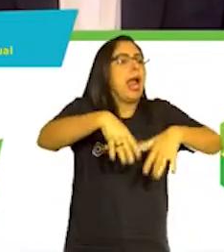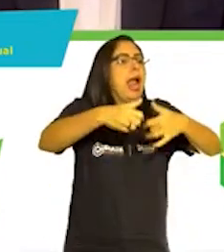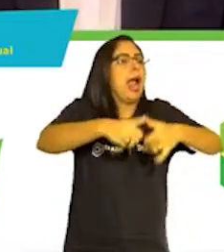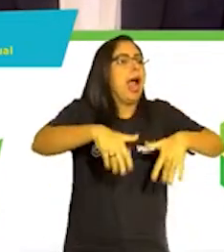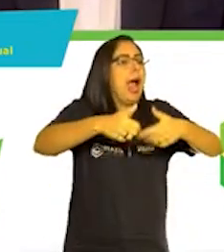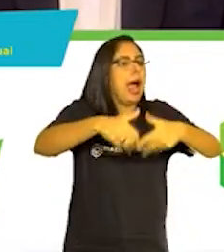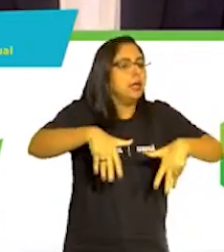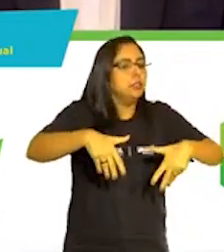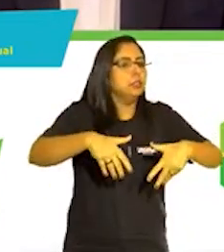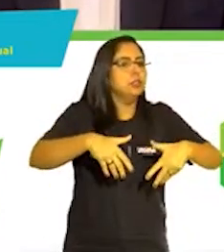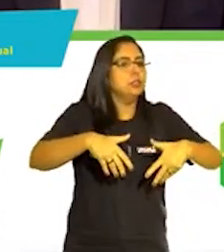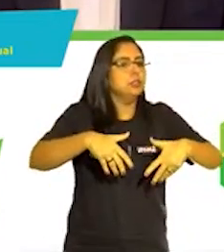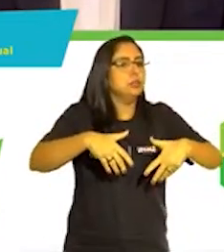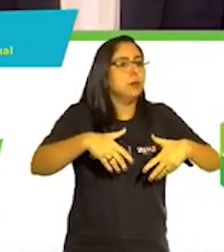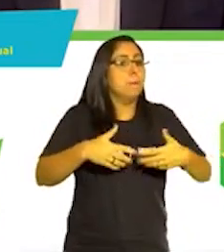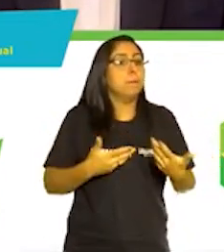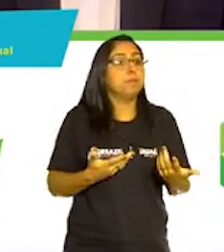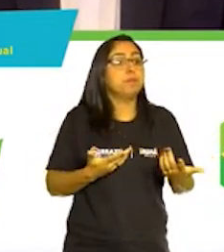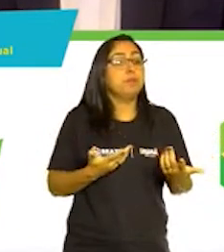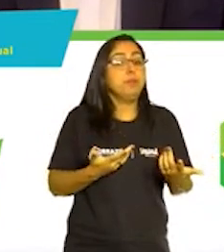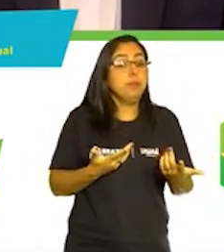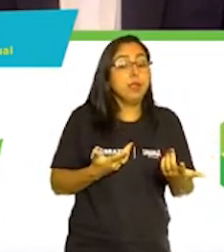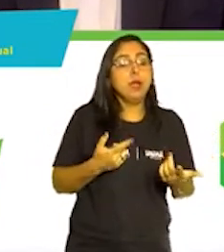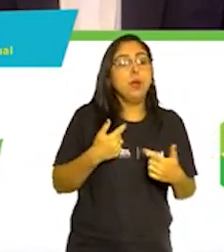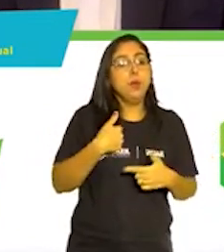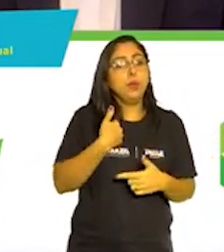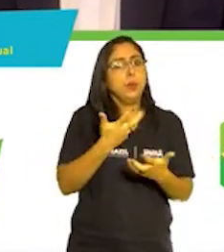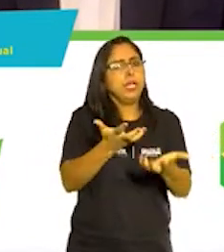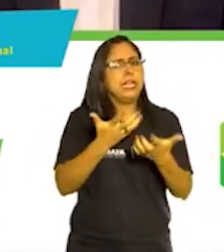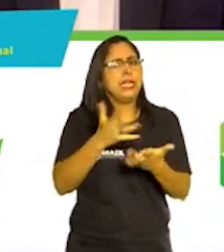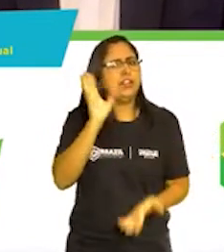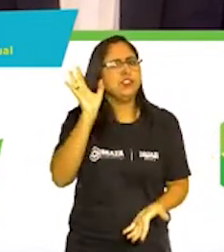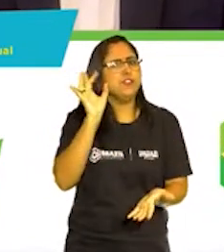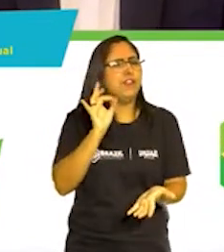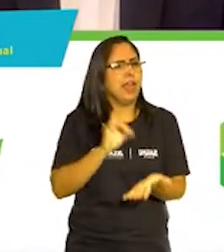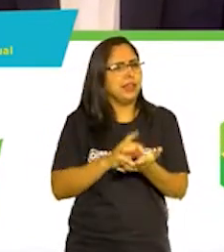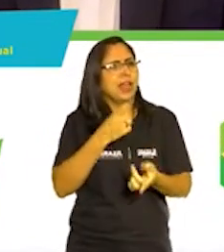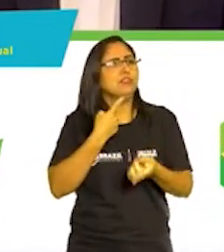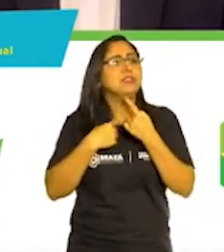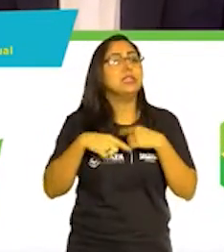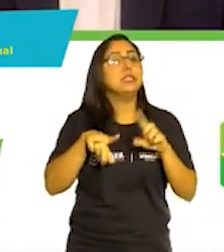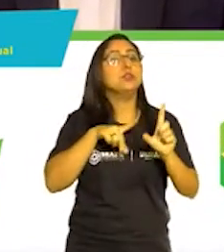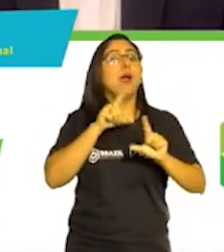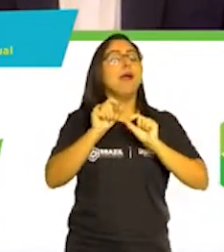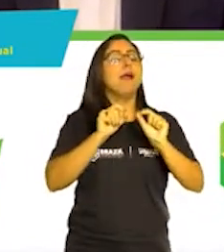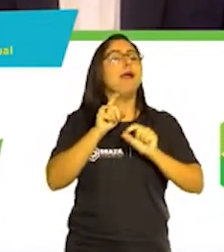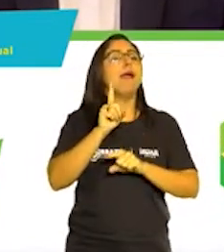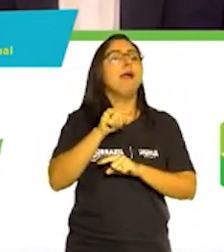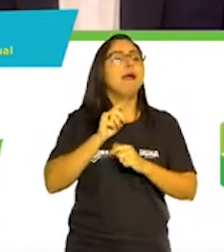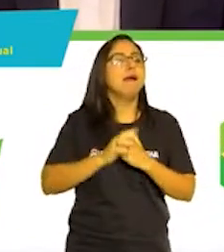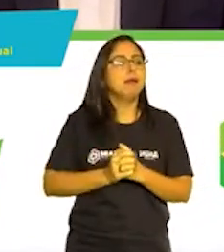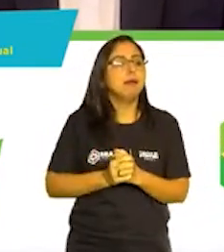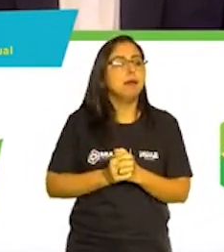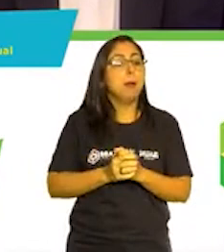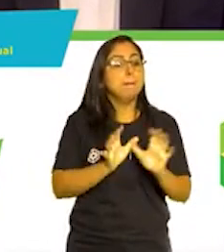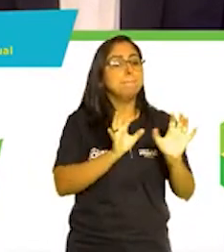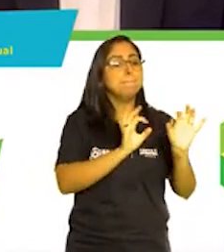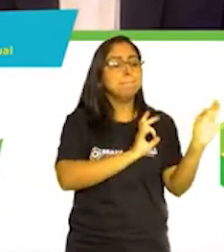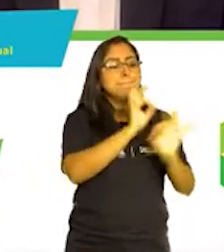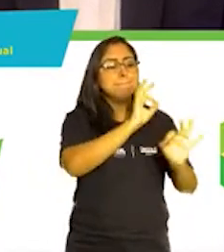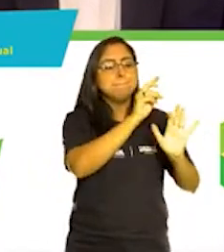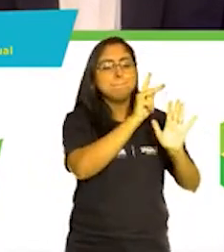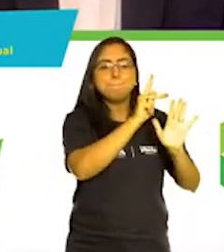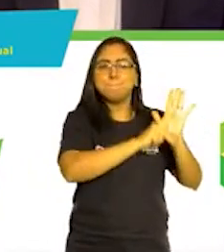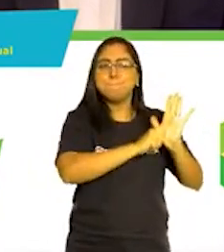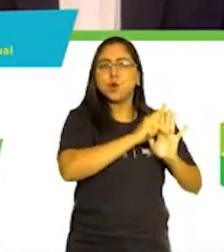ter teto de gastos, não queria não ter indexação, o que eu queria ter, como a Helena colocou, é projeto. Eu